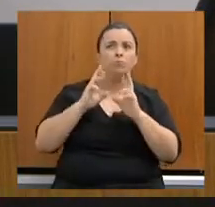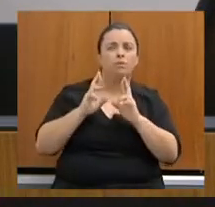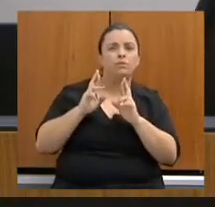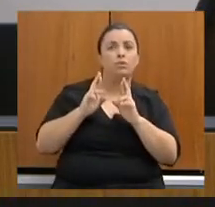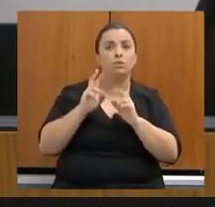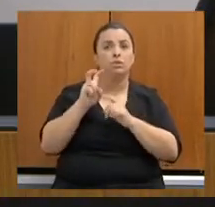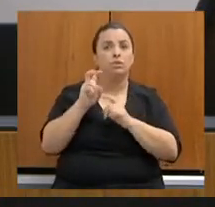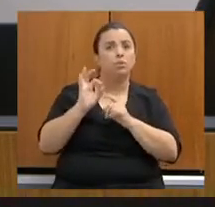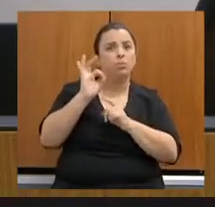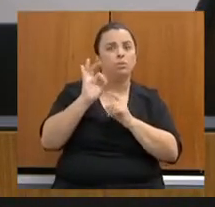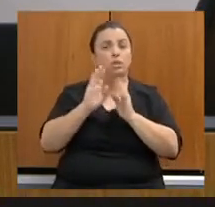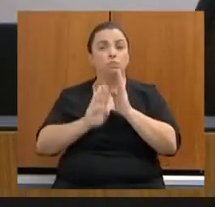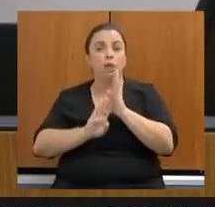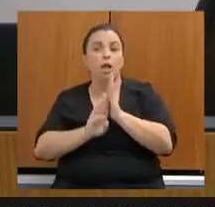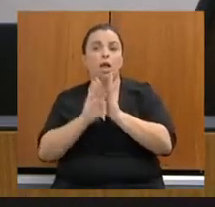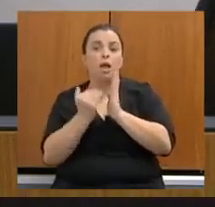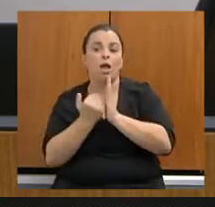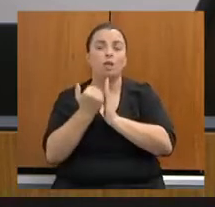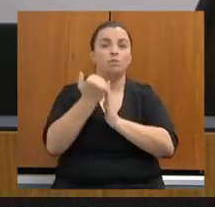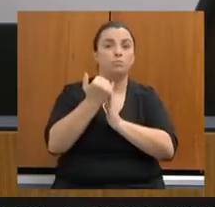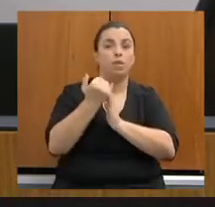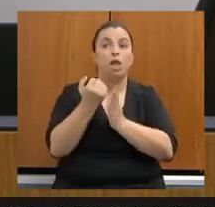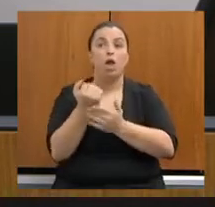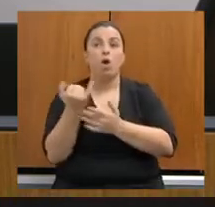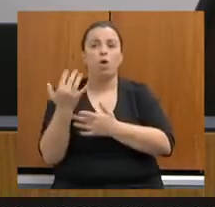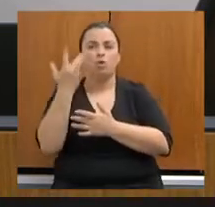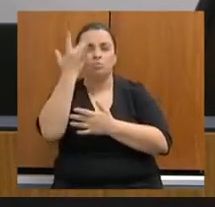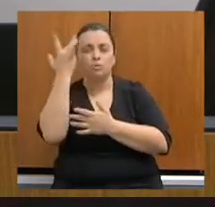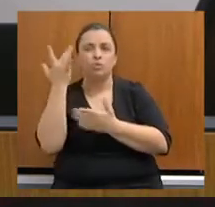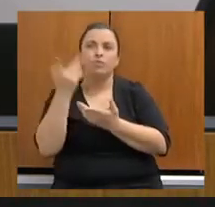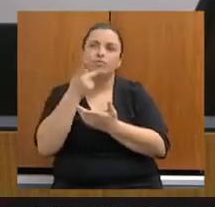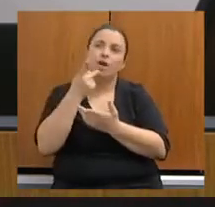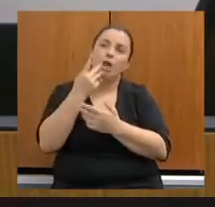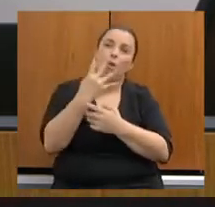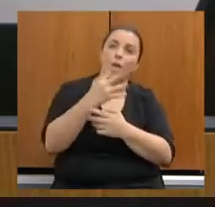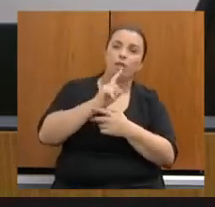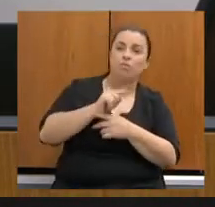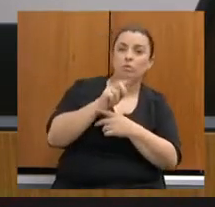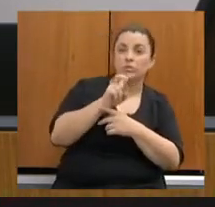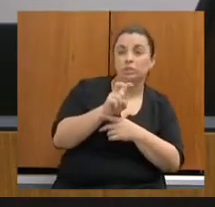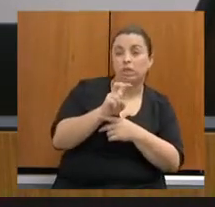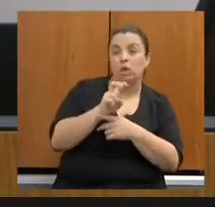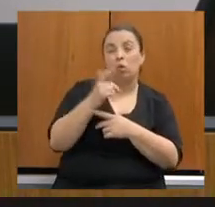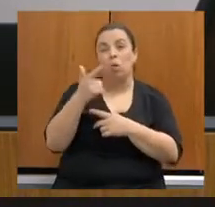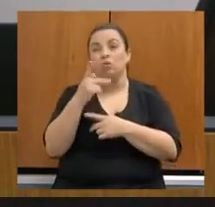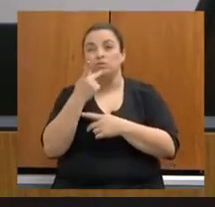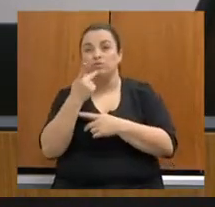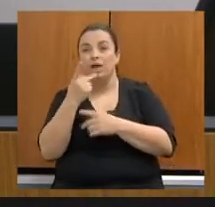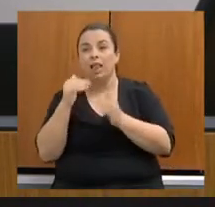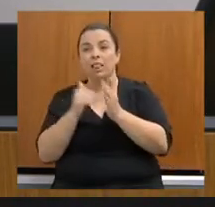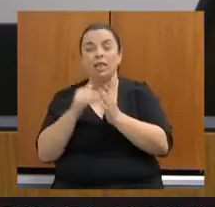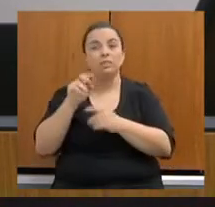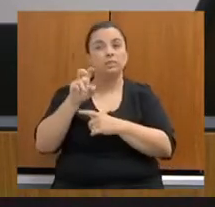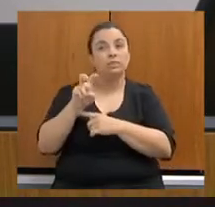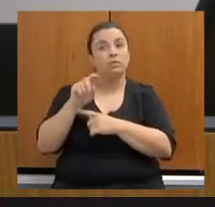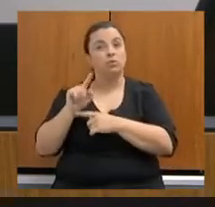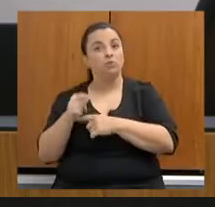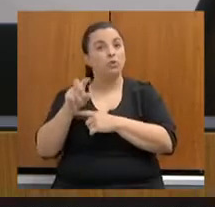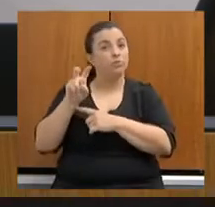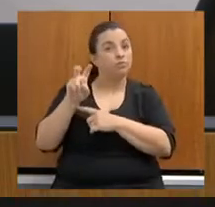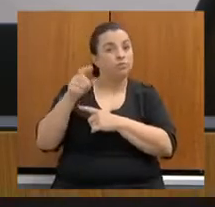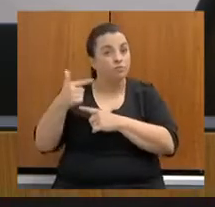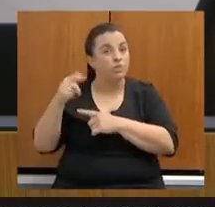porcento de crescimento alguns estudiosos falando em 4 e 6 alguns indo até as 5 horas. 25